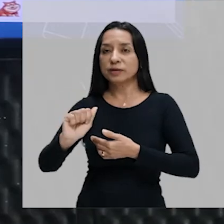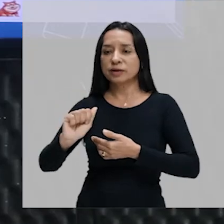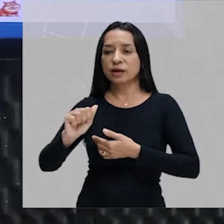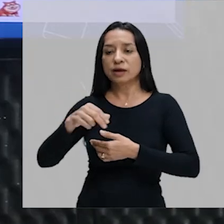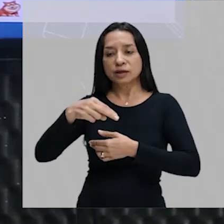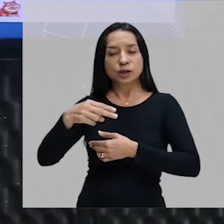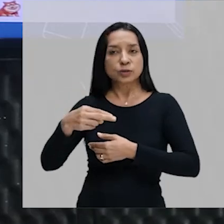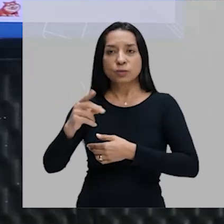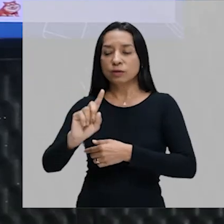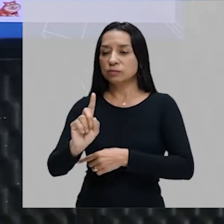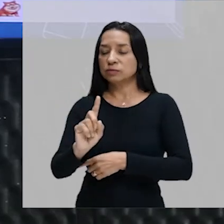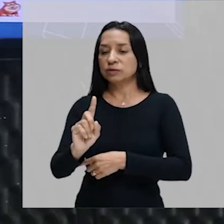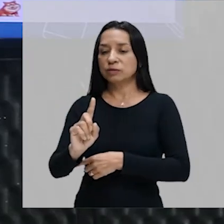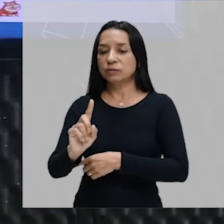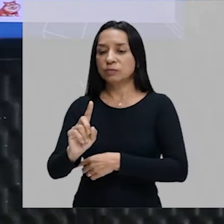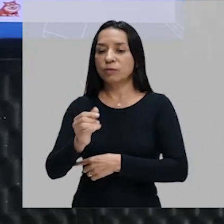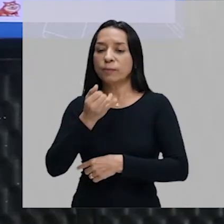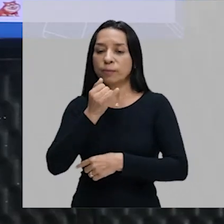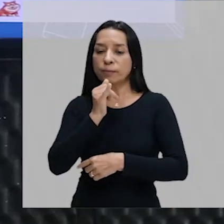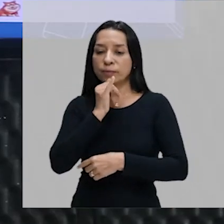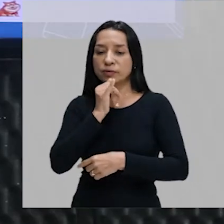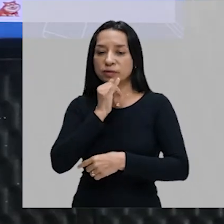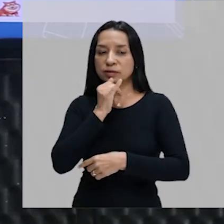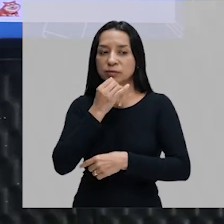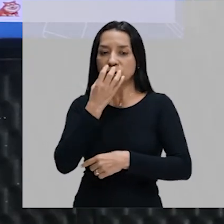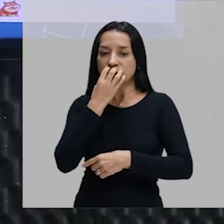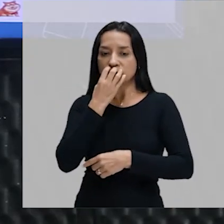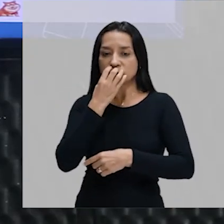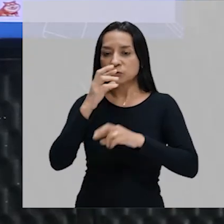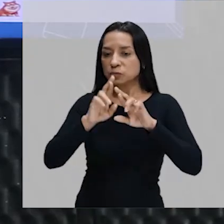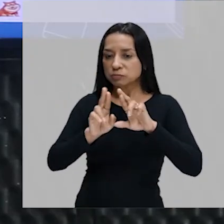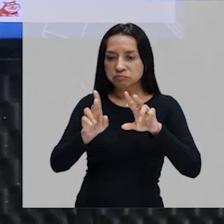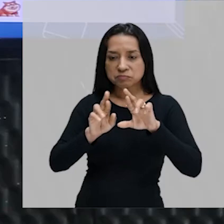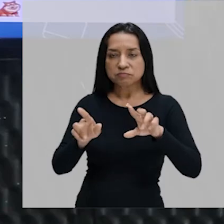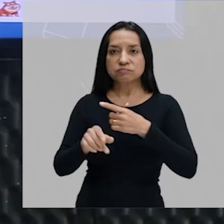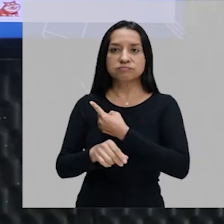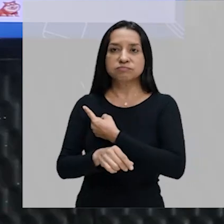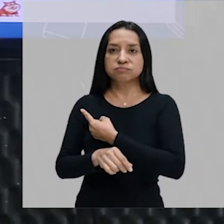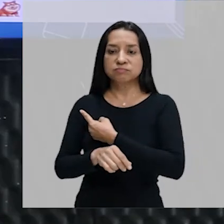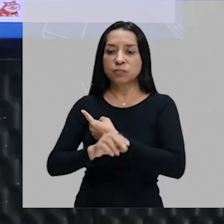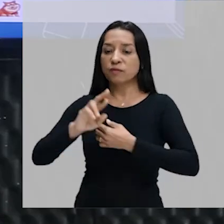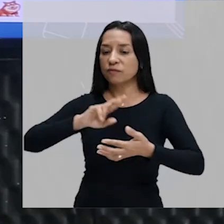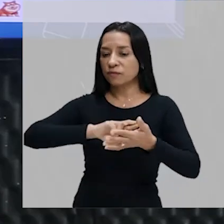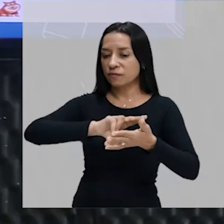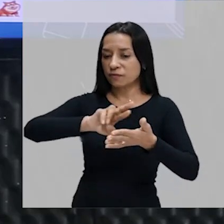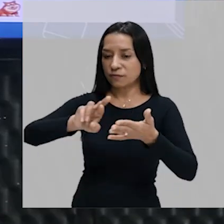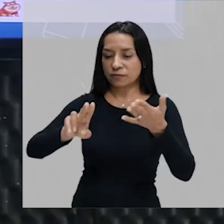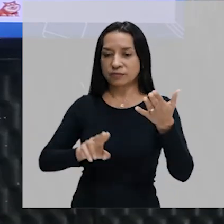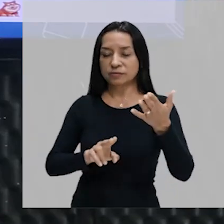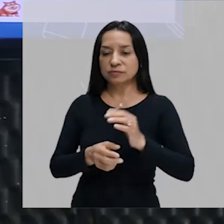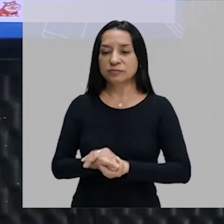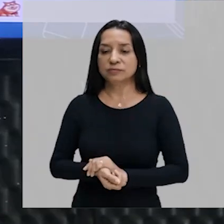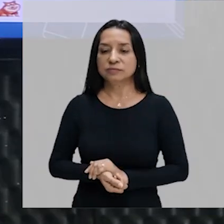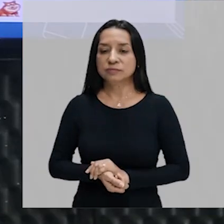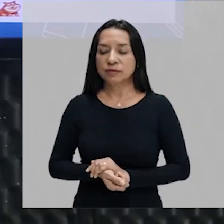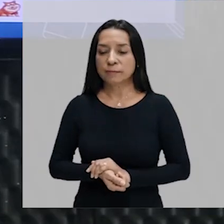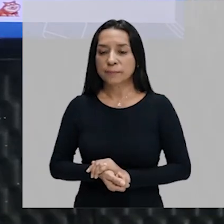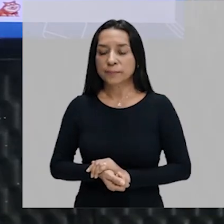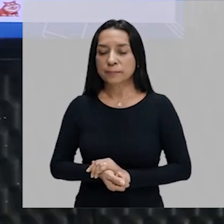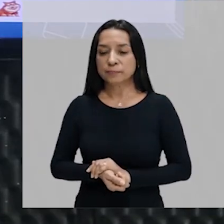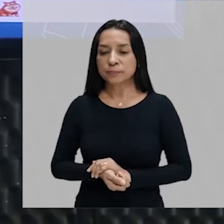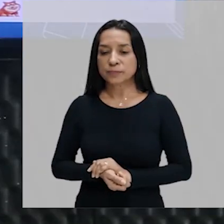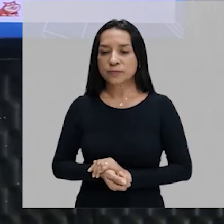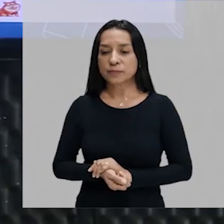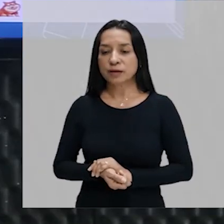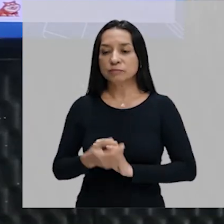todos têm diferenças entre eles, né? Tem algumas diferenças. Mas em